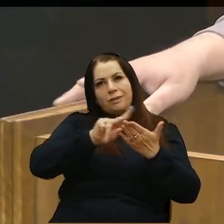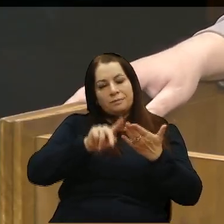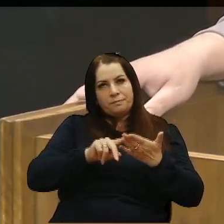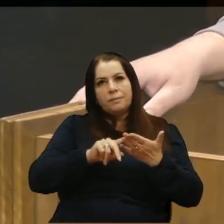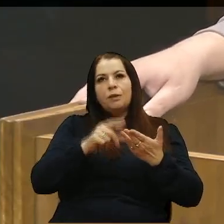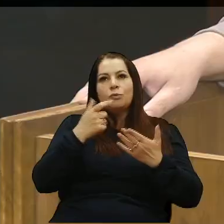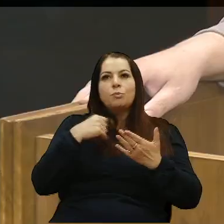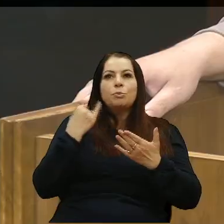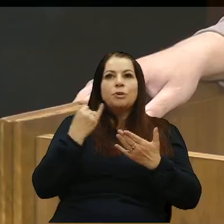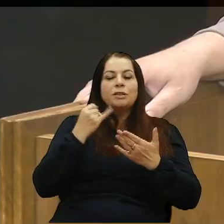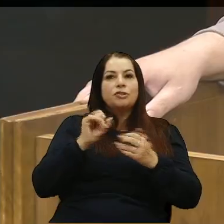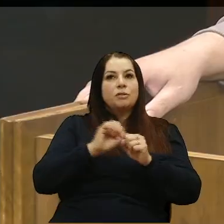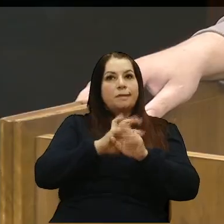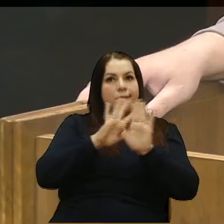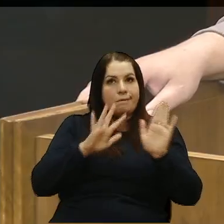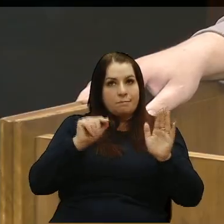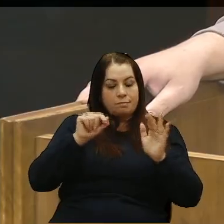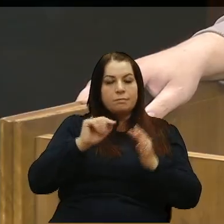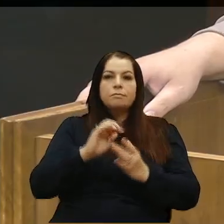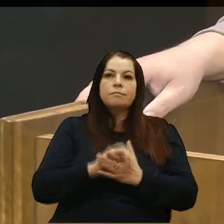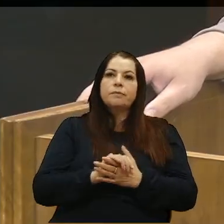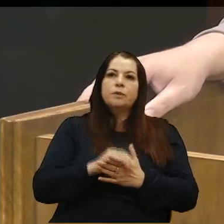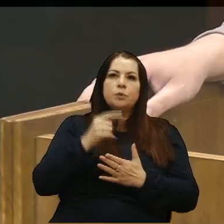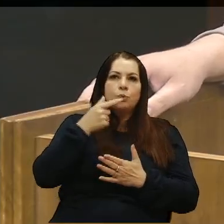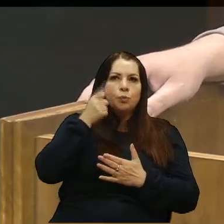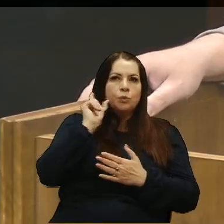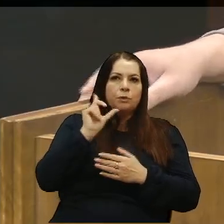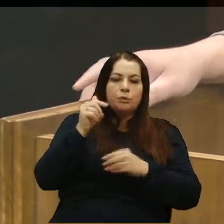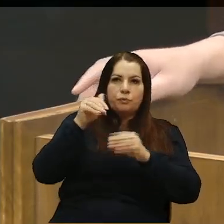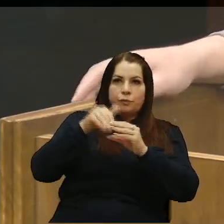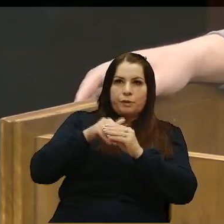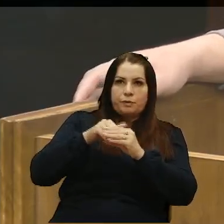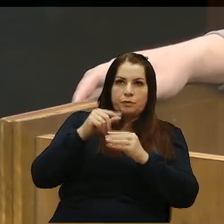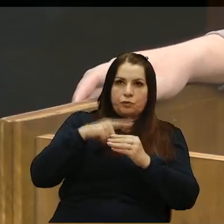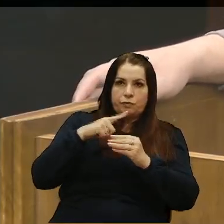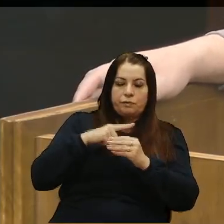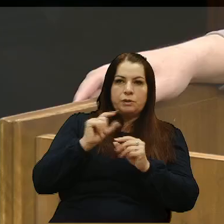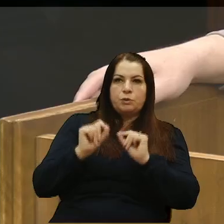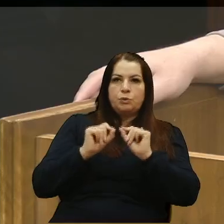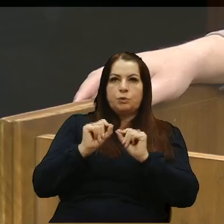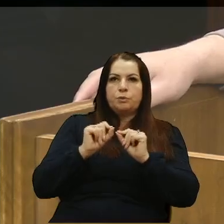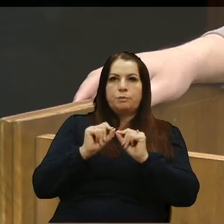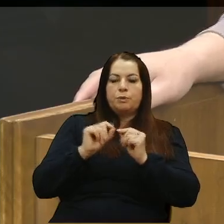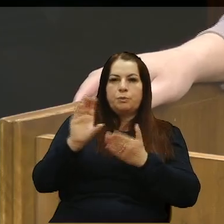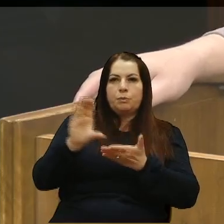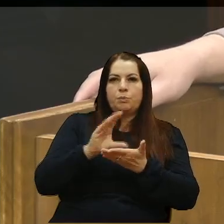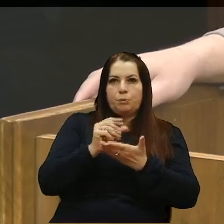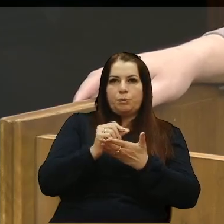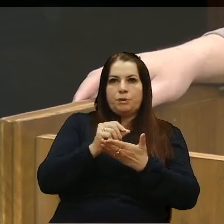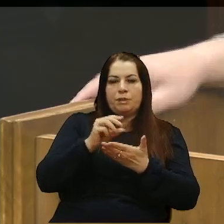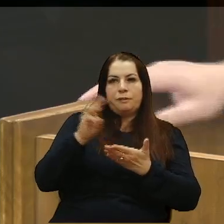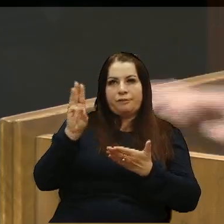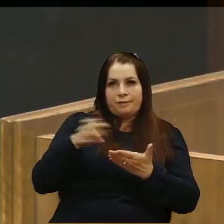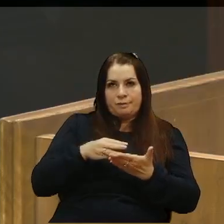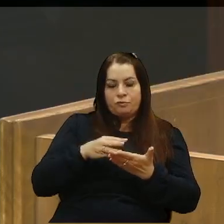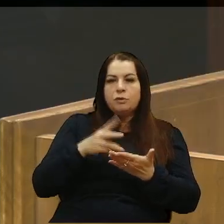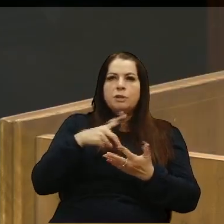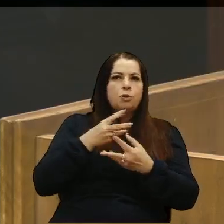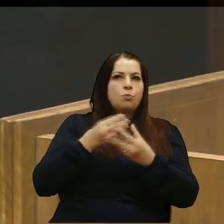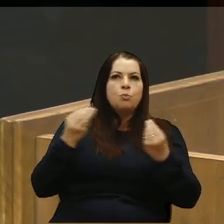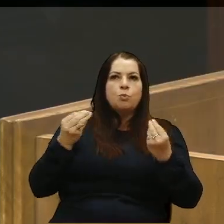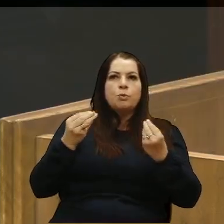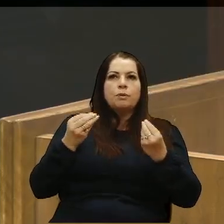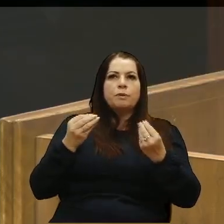acho que é importante deixar claro que ontem, depois da votação que nós tivemos em relação ao subsídio da Visate, teve